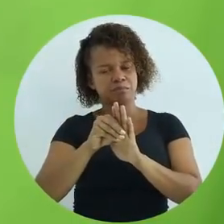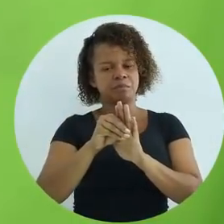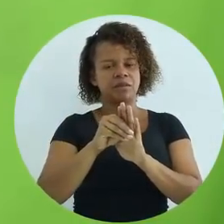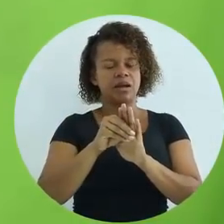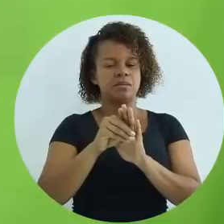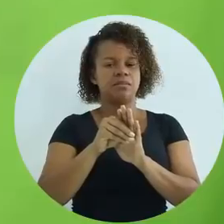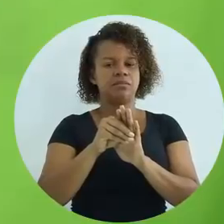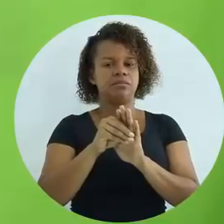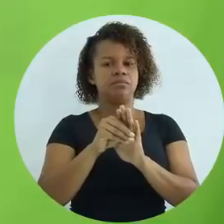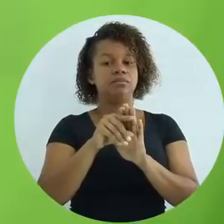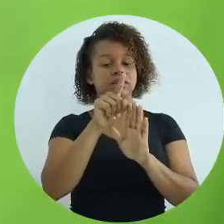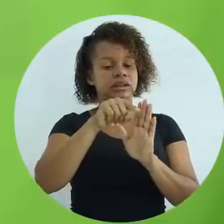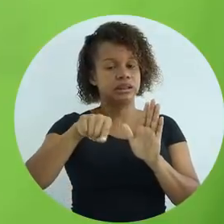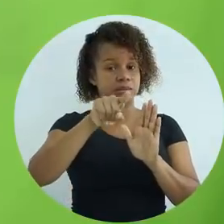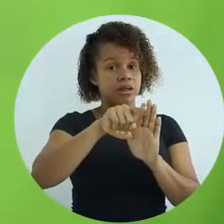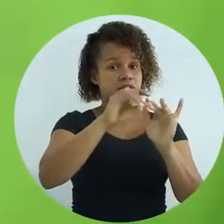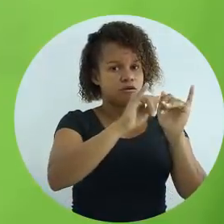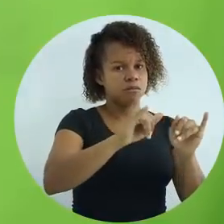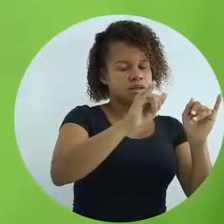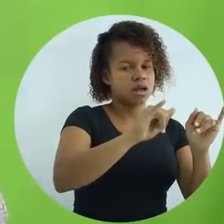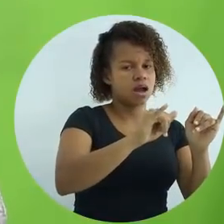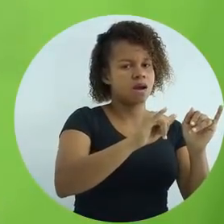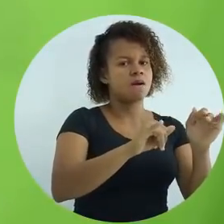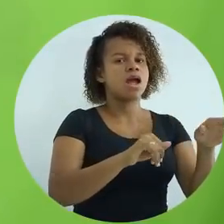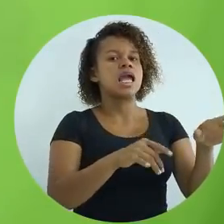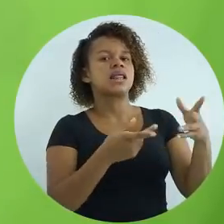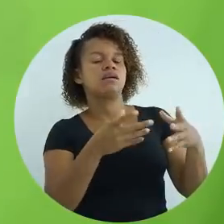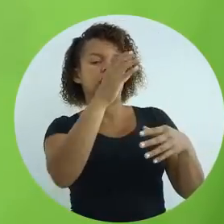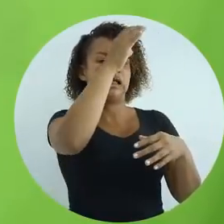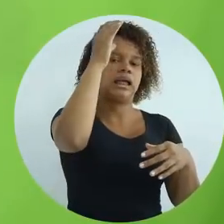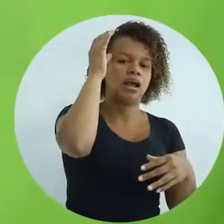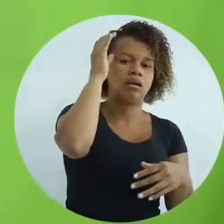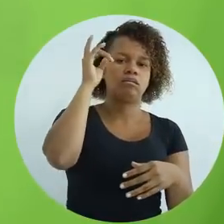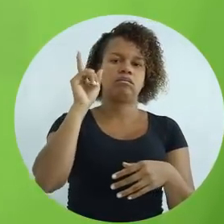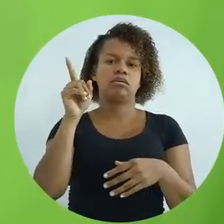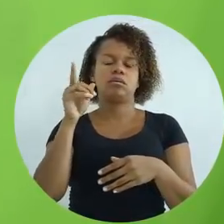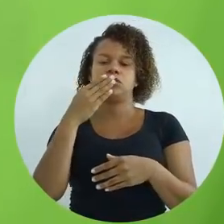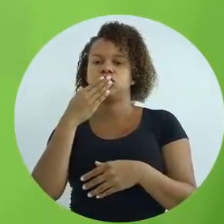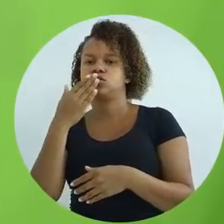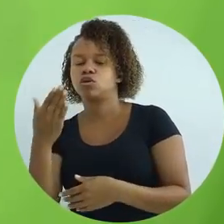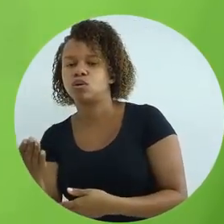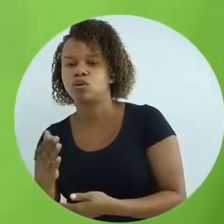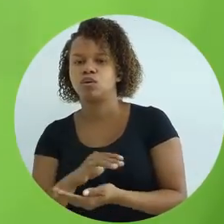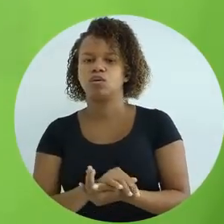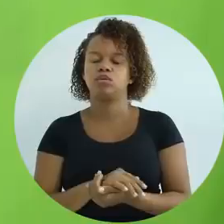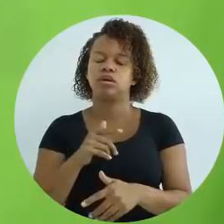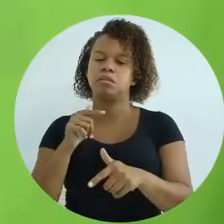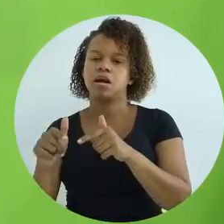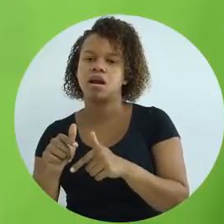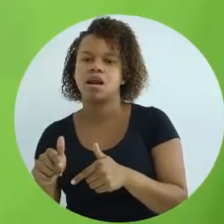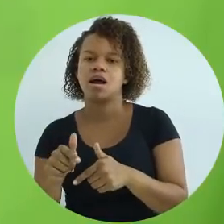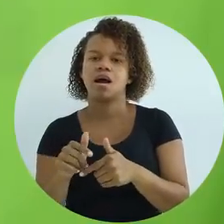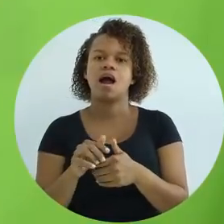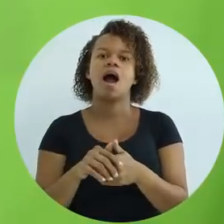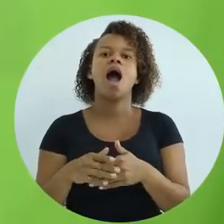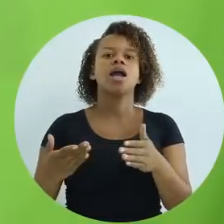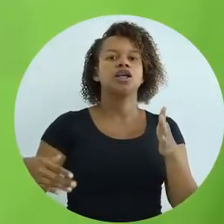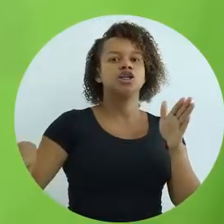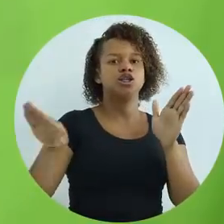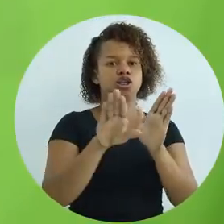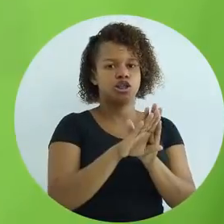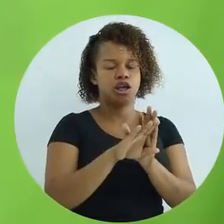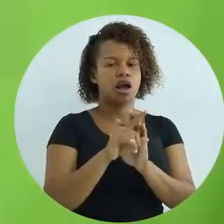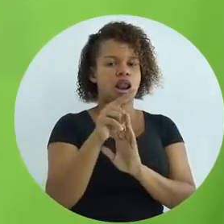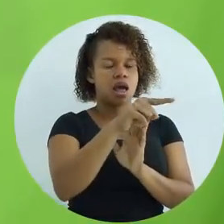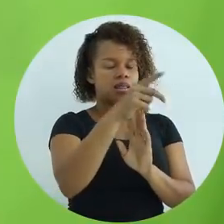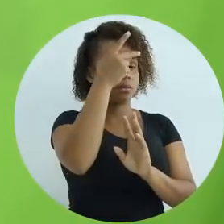informações passam, na realidade, não é uma informação só, é um pedido do cliente, é a política de descontos que é trabalhada junto a ele, aí que chega lá